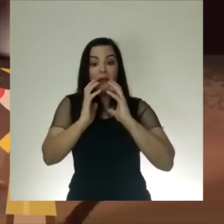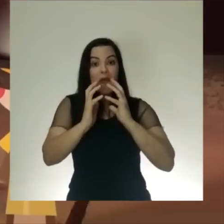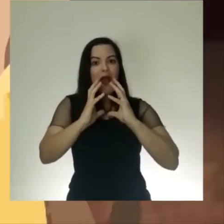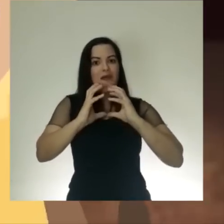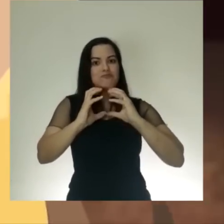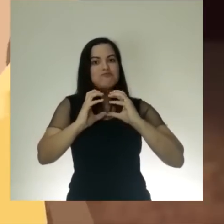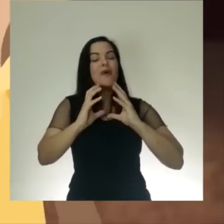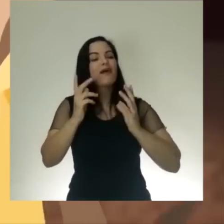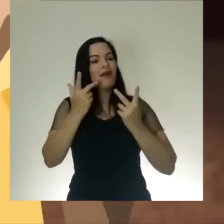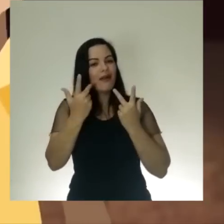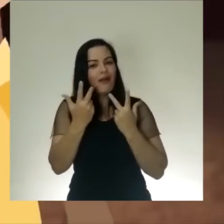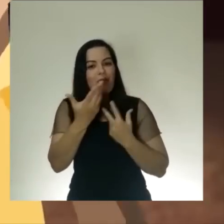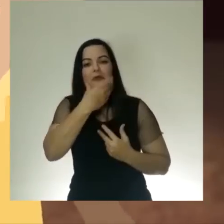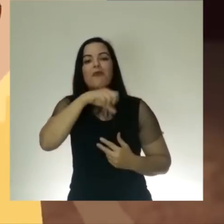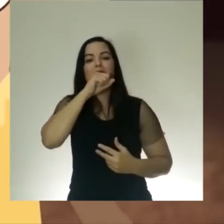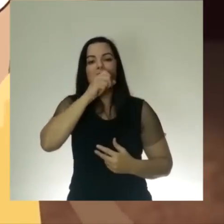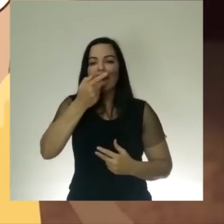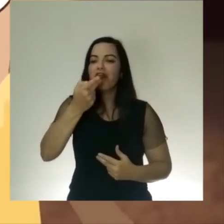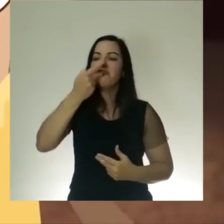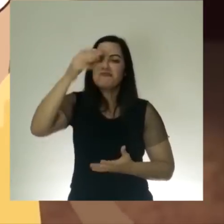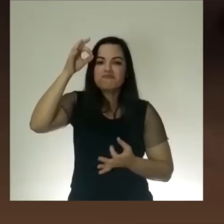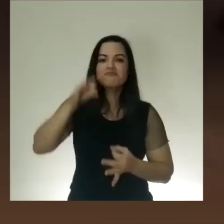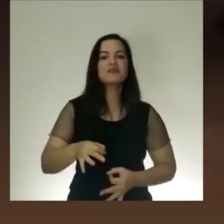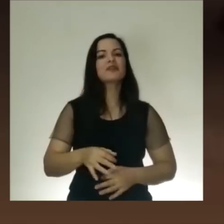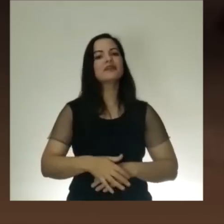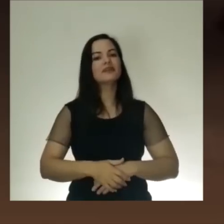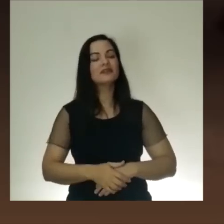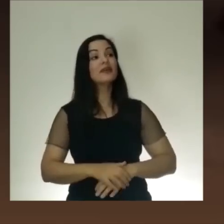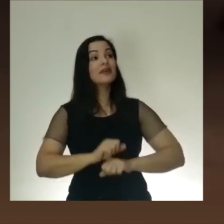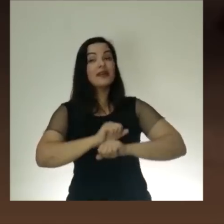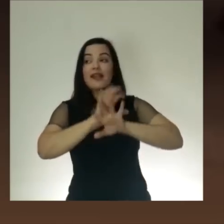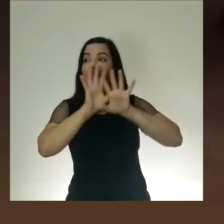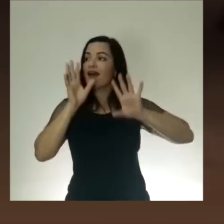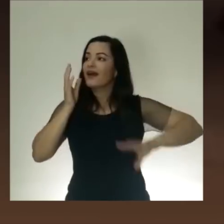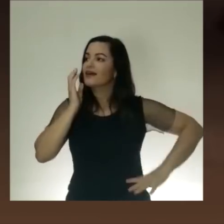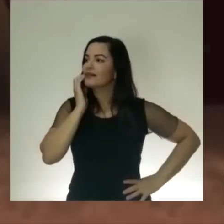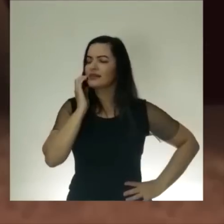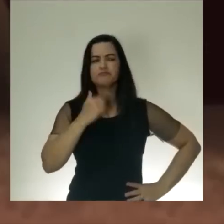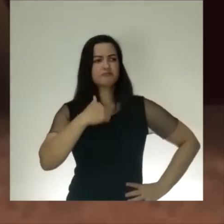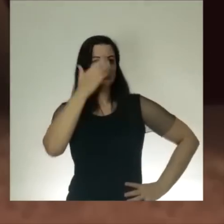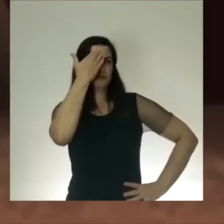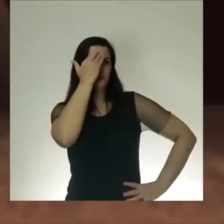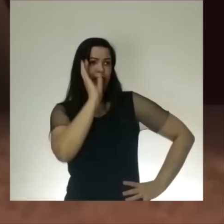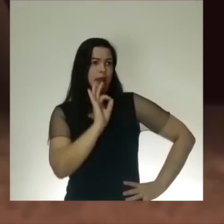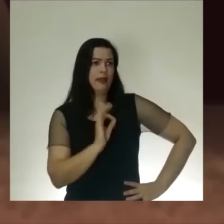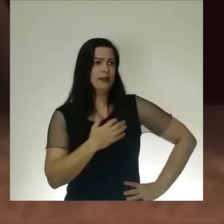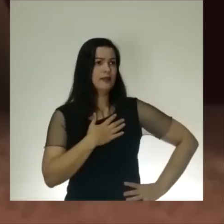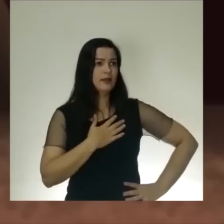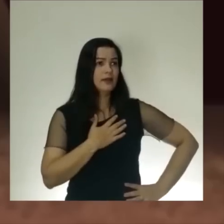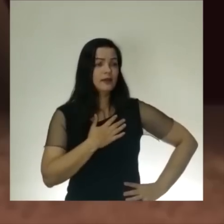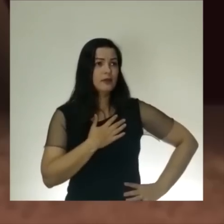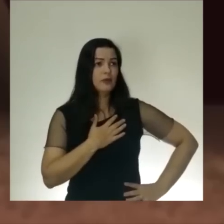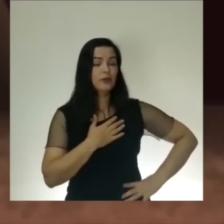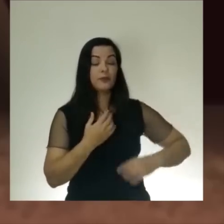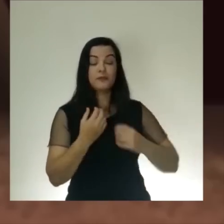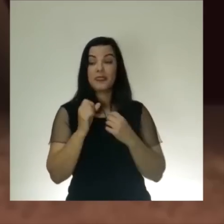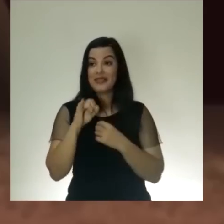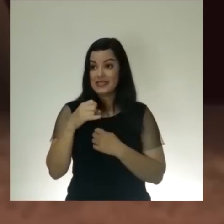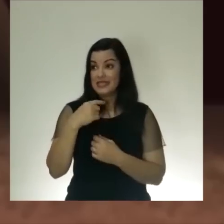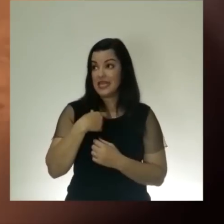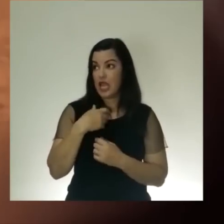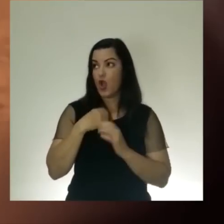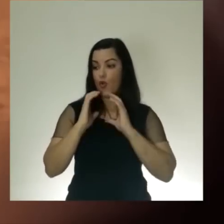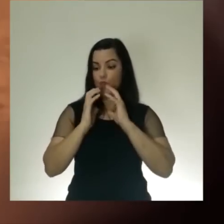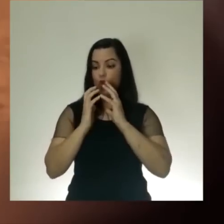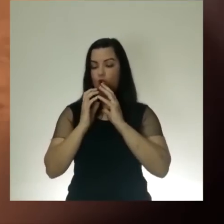falou. É claro. Eu não entendi nada. Olha, se eu jogar essa bola aqui